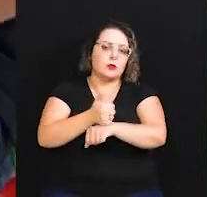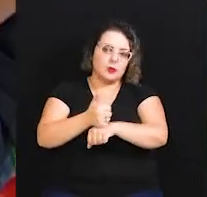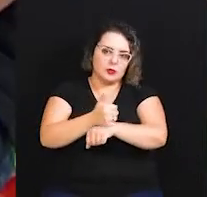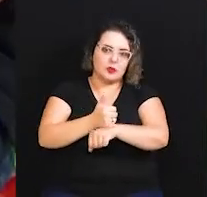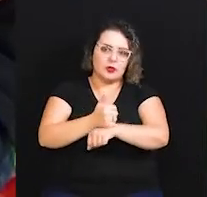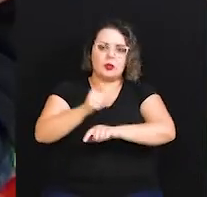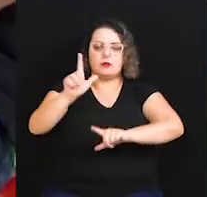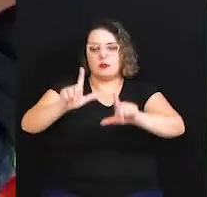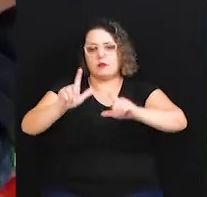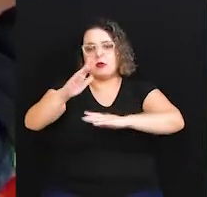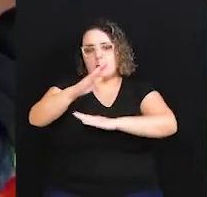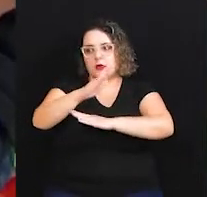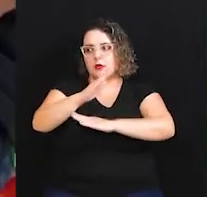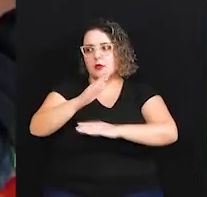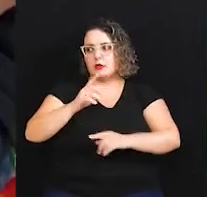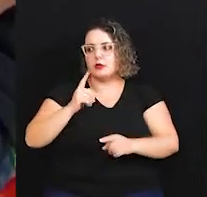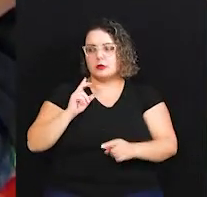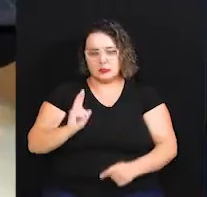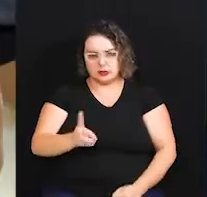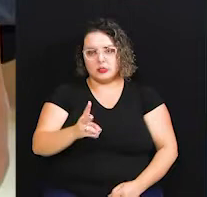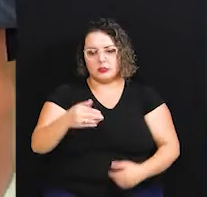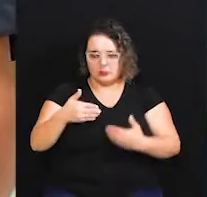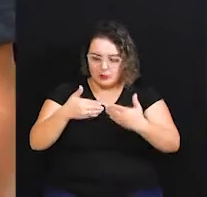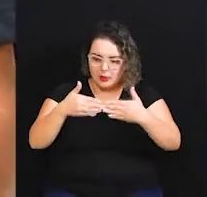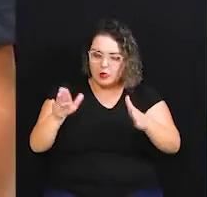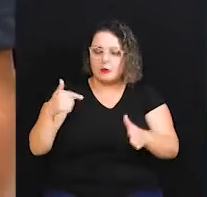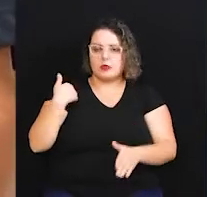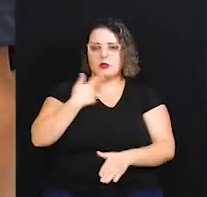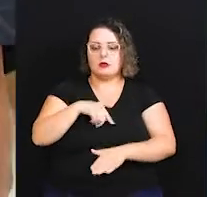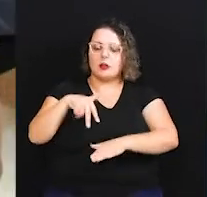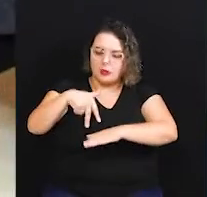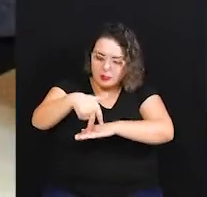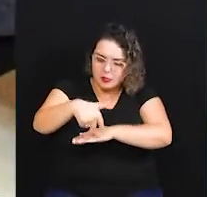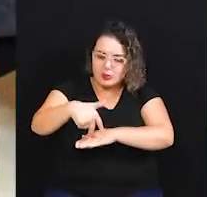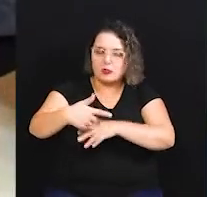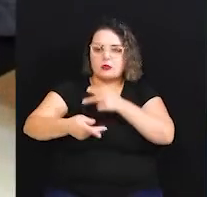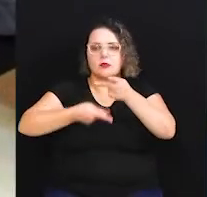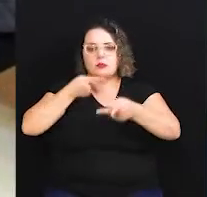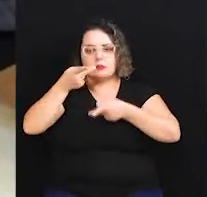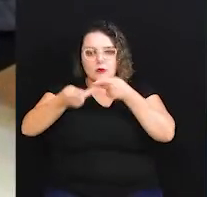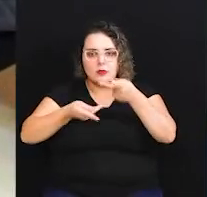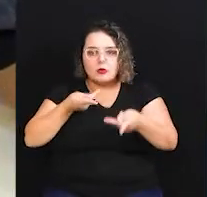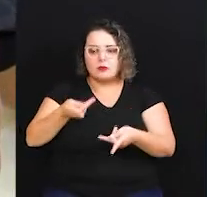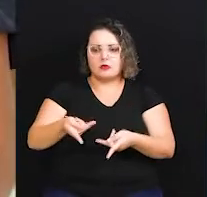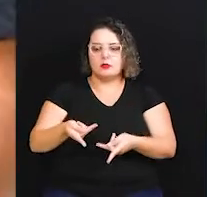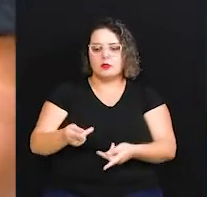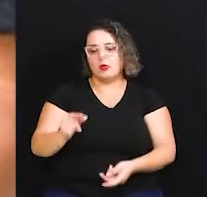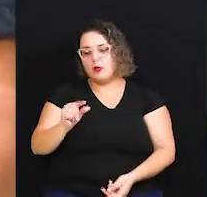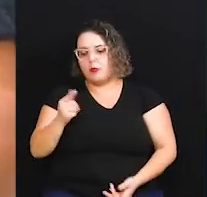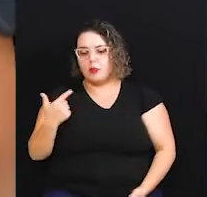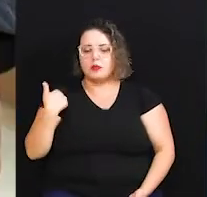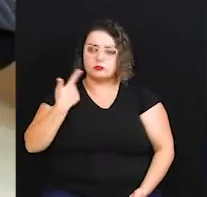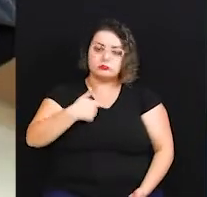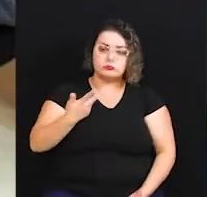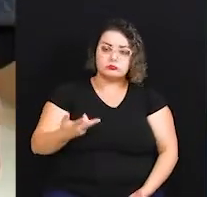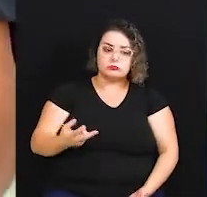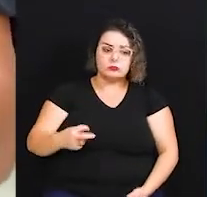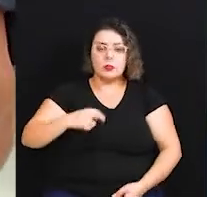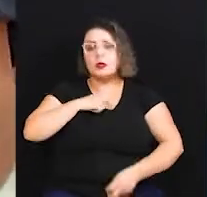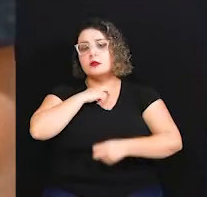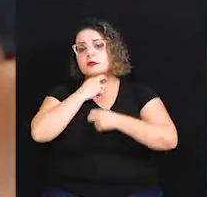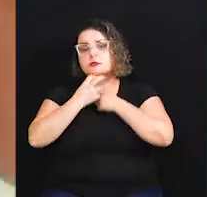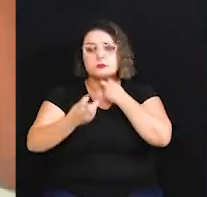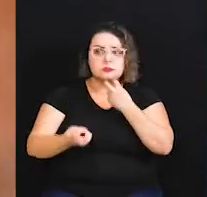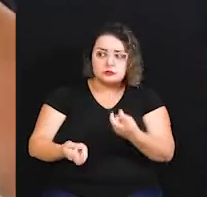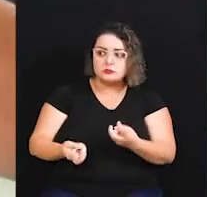os profissionais da TV Câmara, porque sempre abre as portas para a gente poder contar, né? Então dá